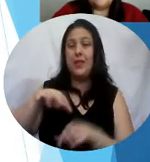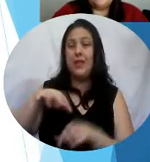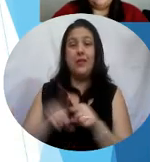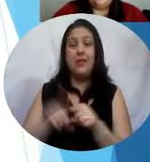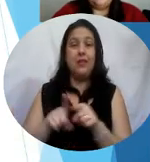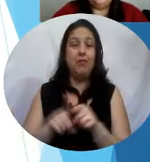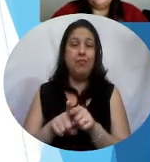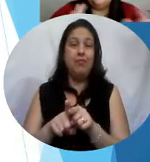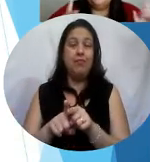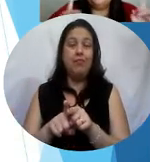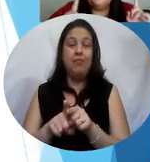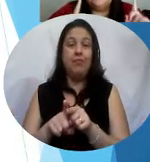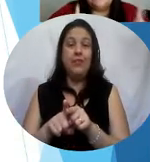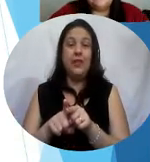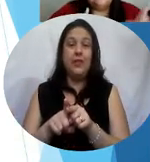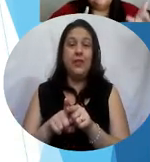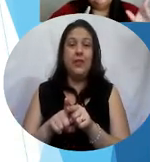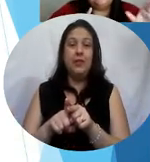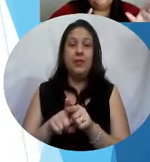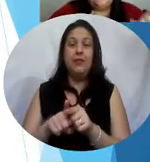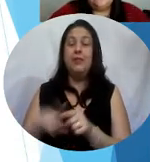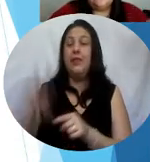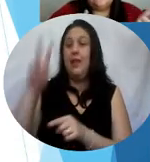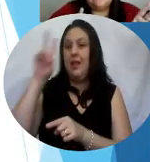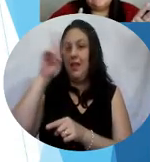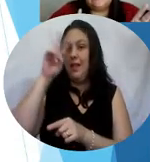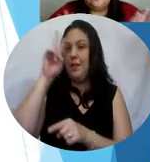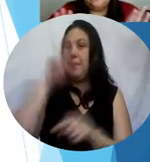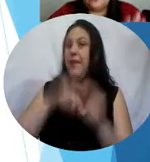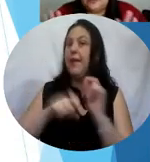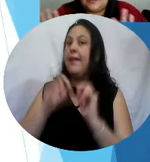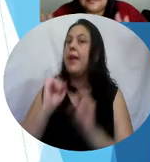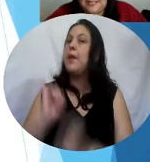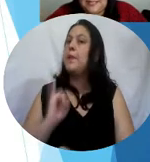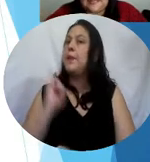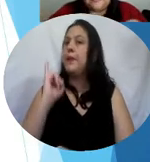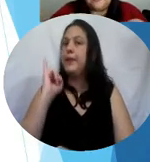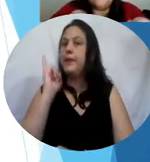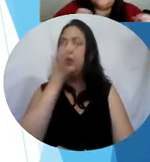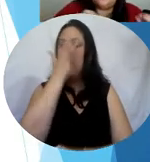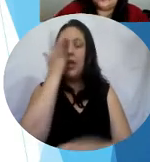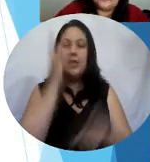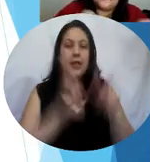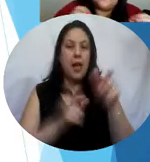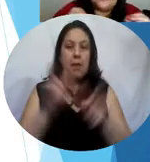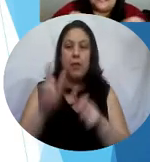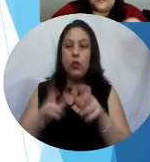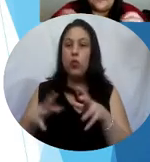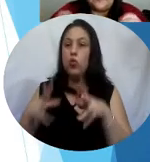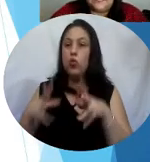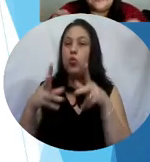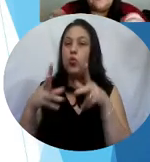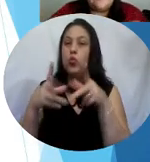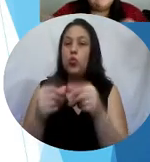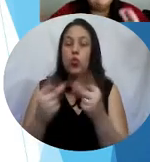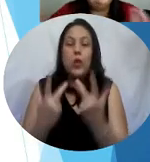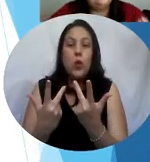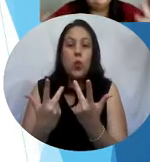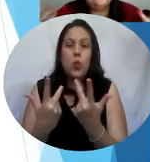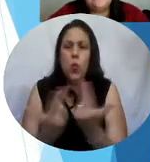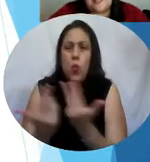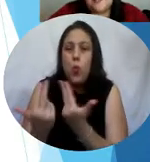conversamos. Lembrando que nem todos apresentarão todos os sinais, nem todos apresentarão os sinais na